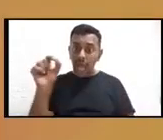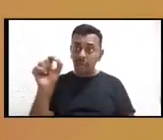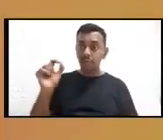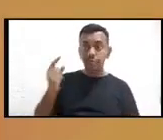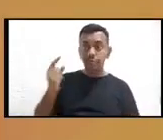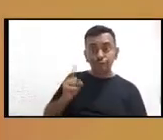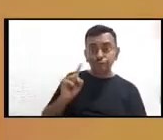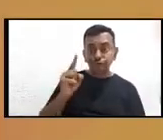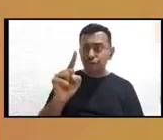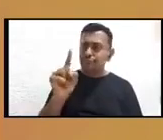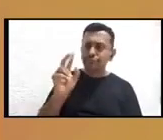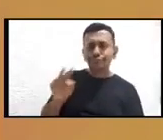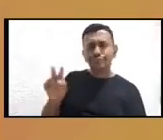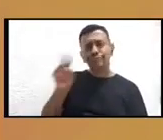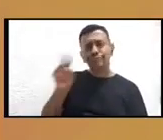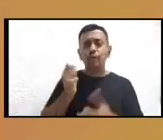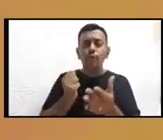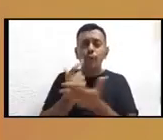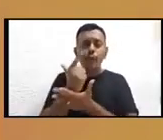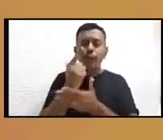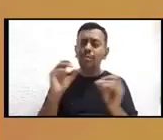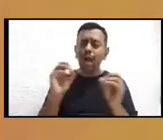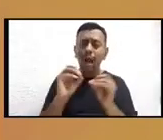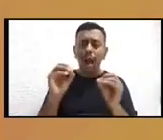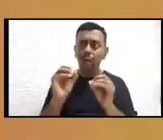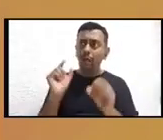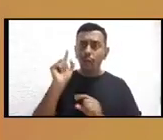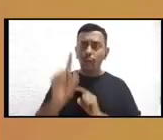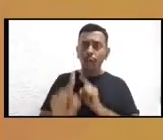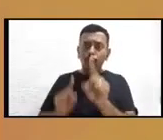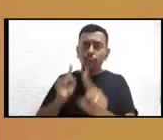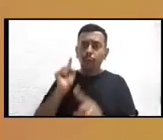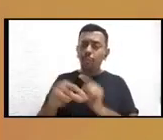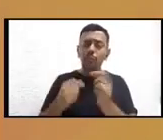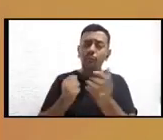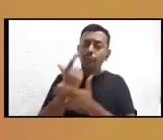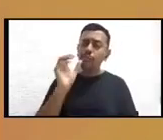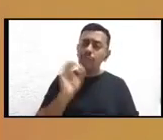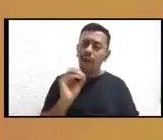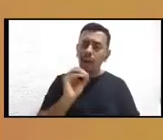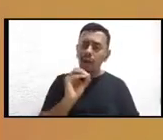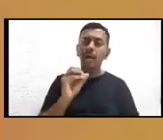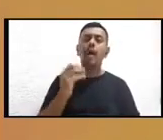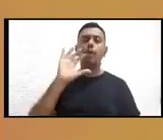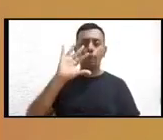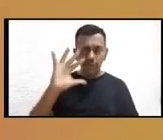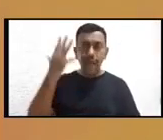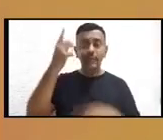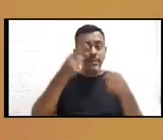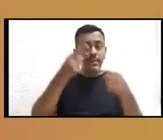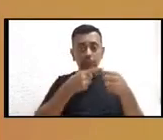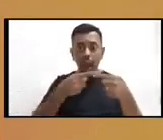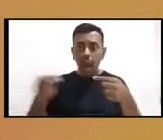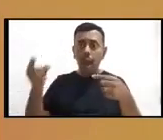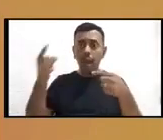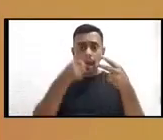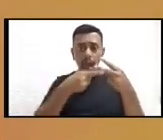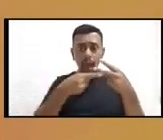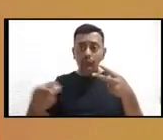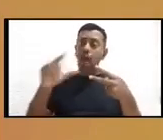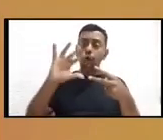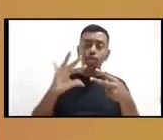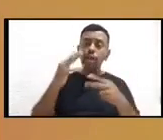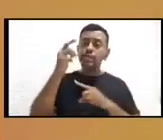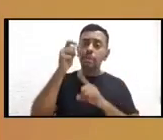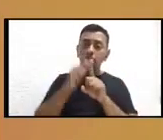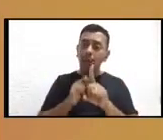nada, e isso acontece toda semana, mês, você começaria a mudar o seu estoque. A gente não fez isso